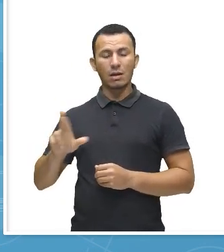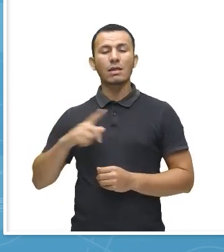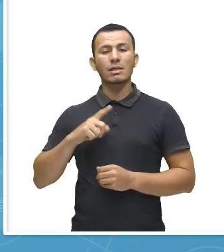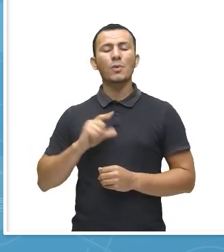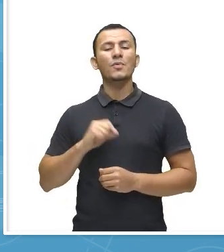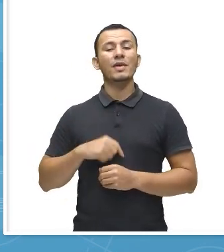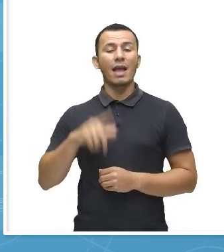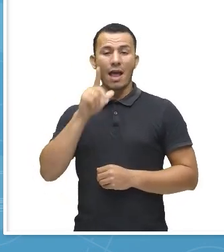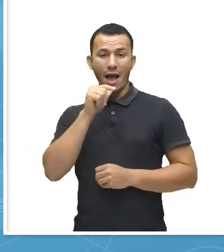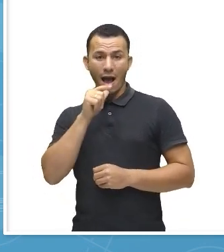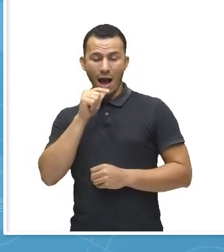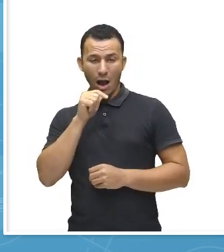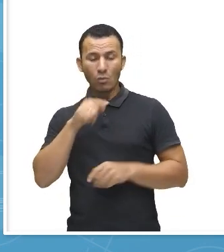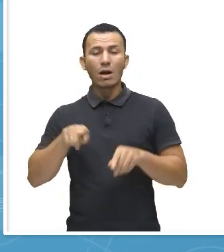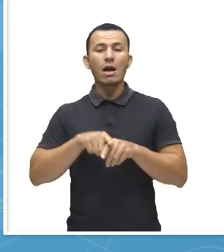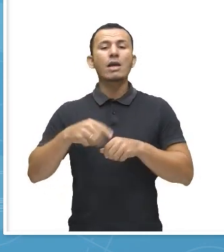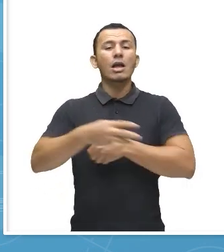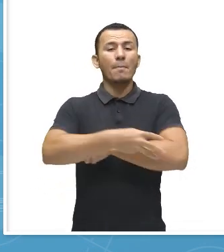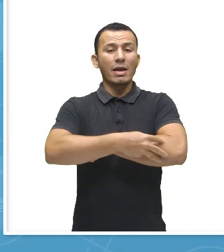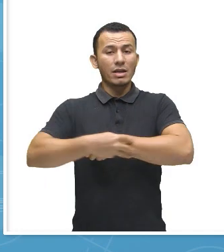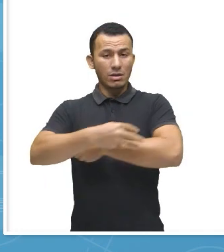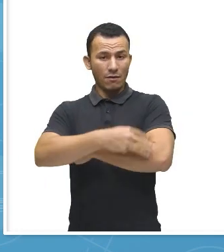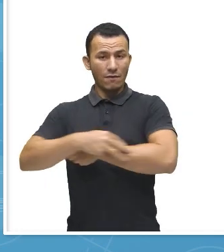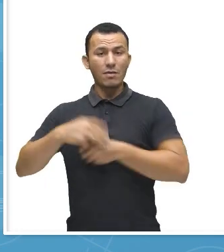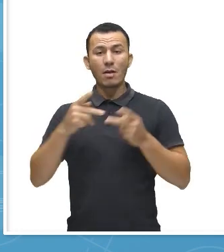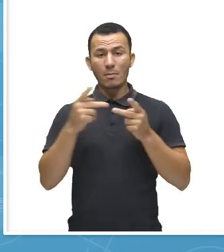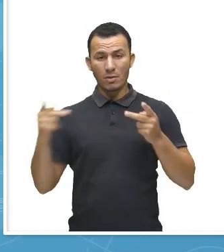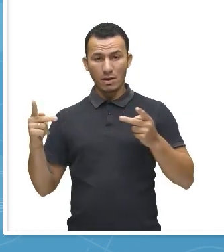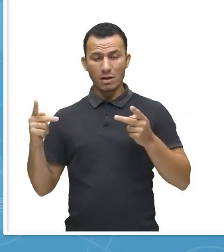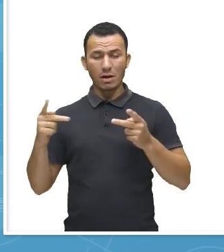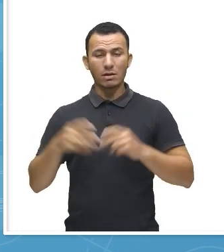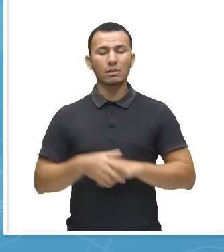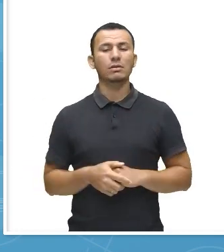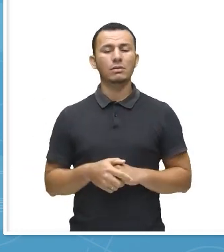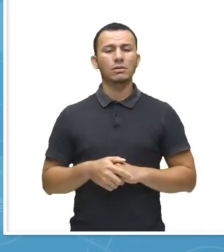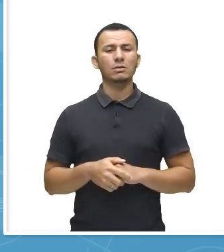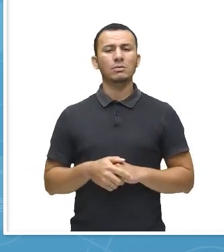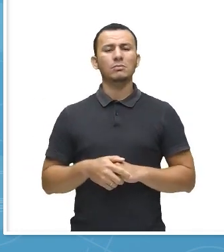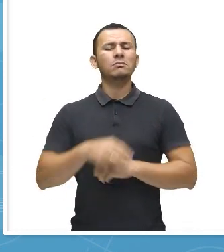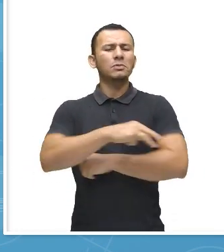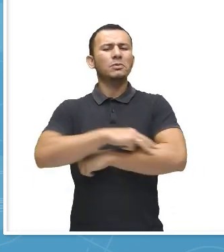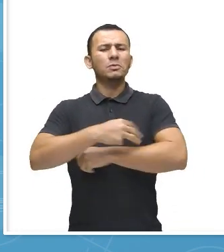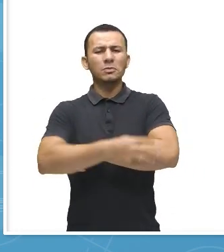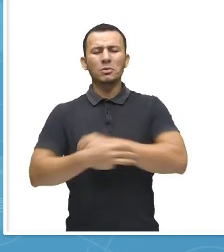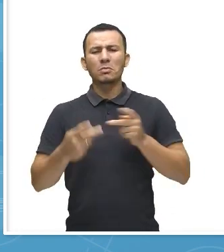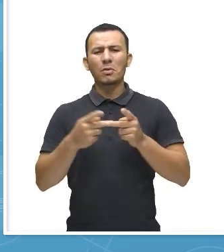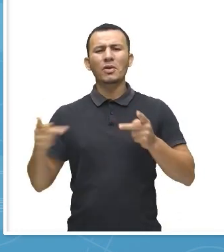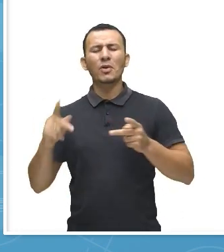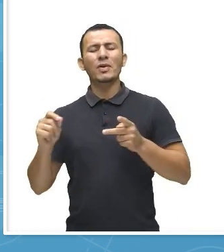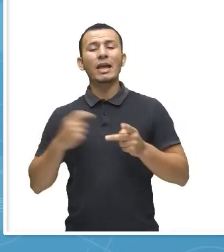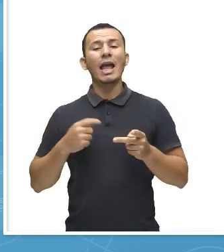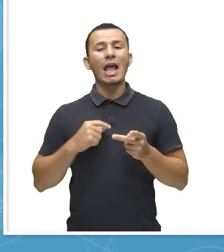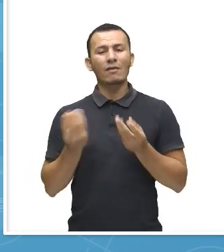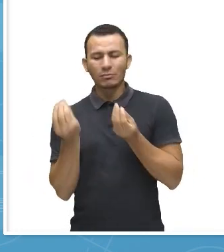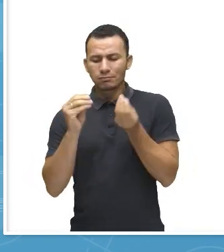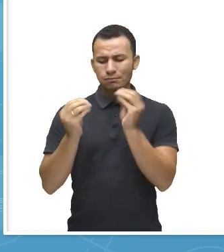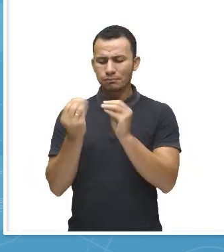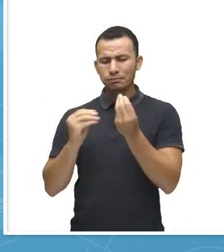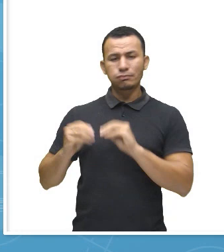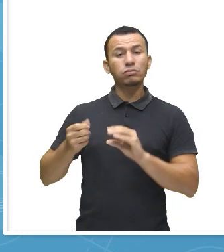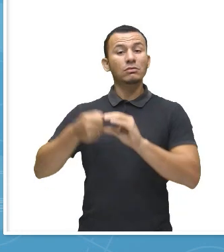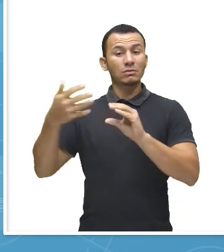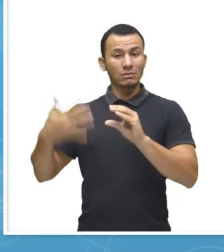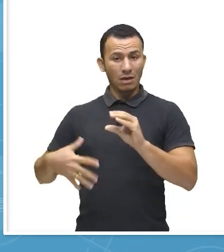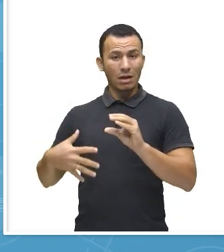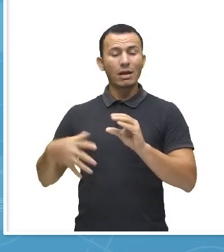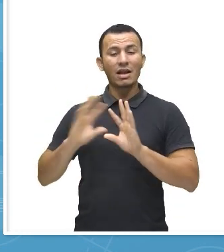água e fibras, né, as fibras proteicas, que é o que vão dar a textura ali, a característica